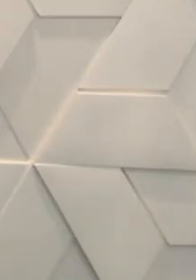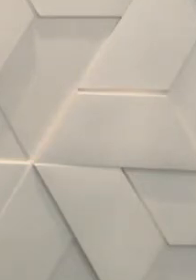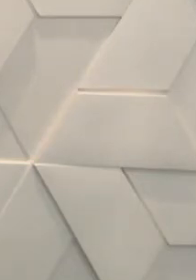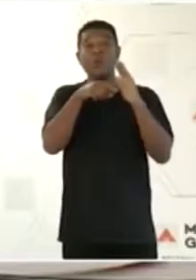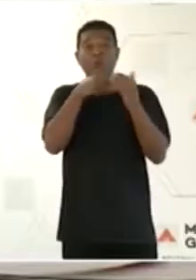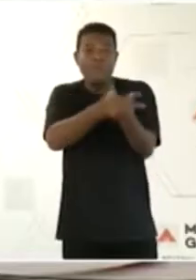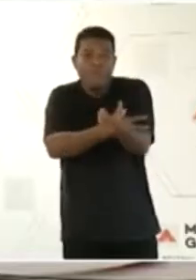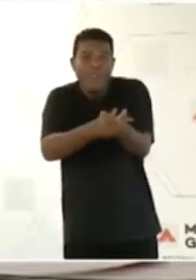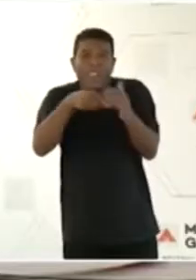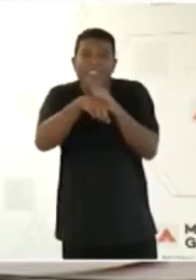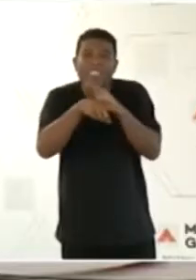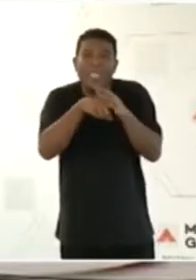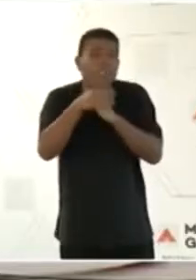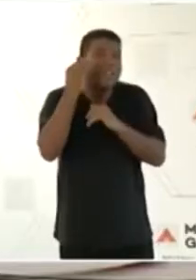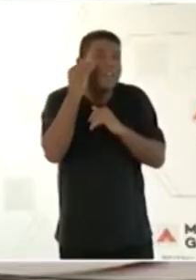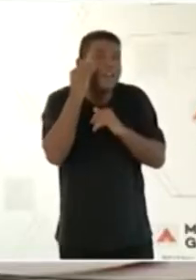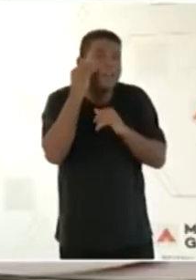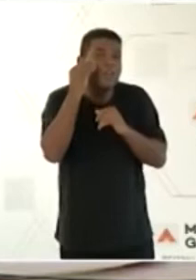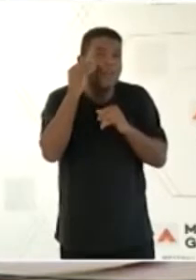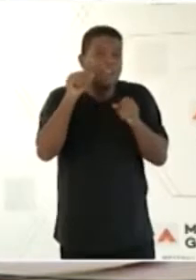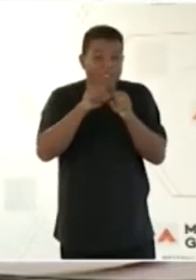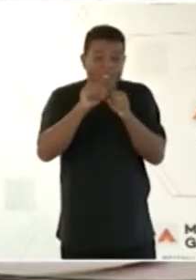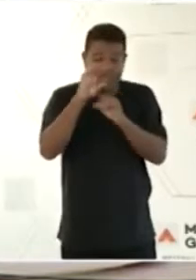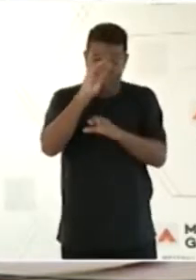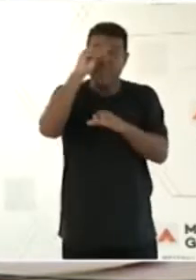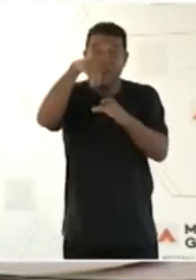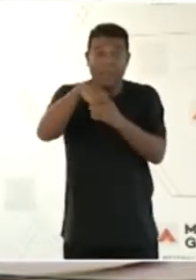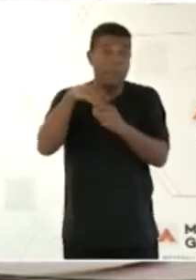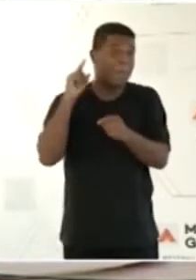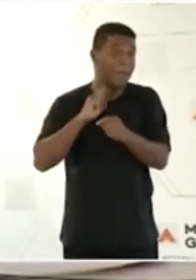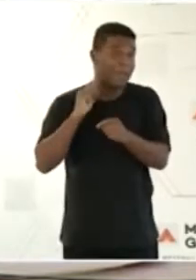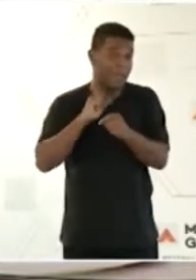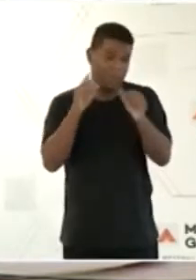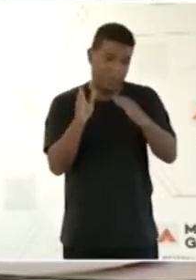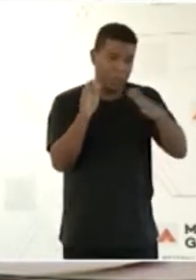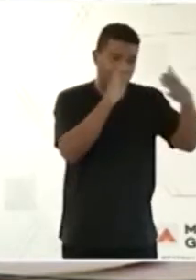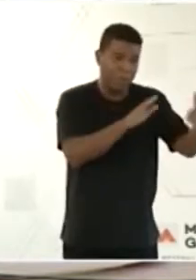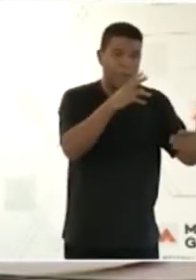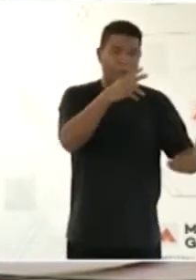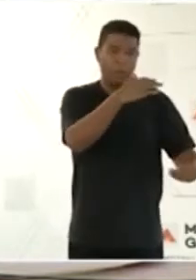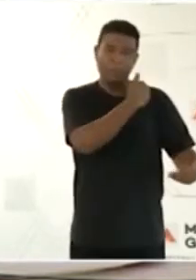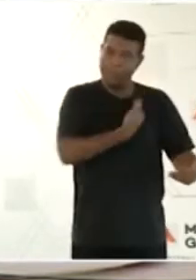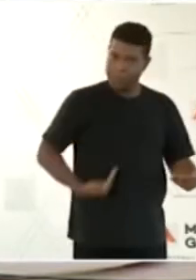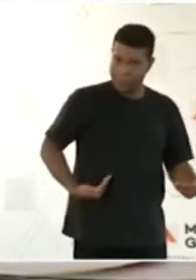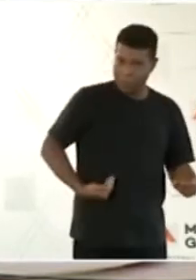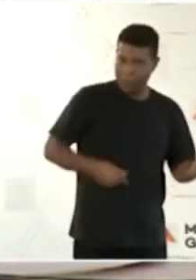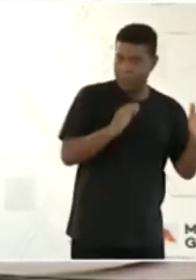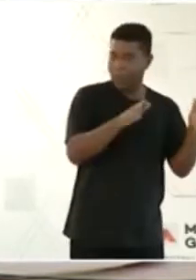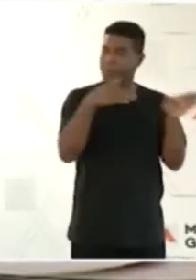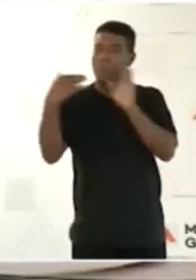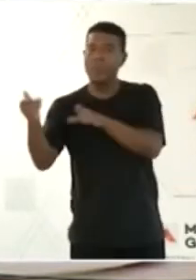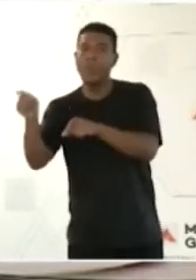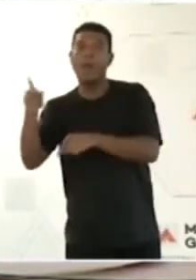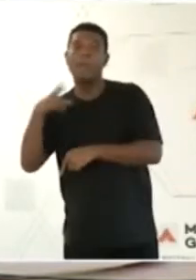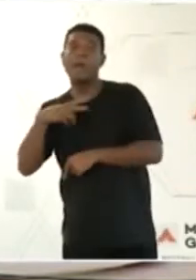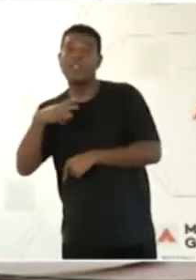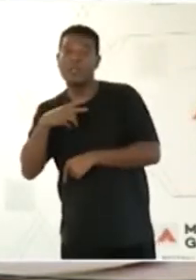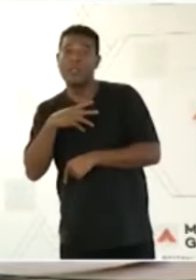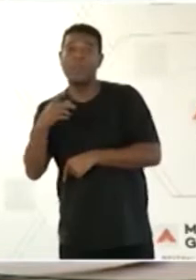boa. Se nós considerarmos tanto a rede pública quanto a privada, hoje nós temos